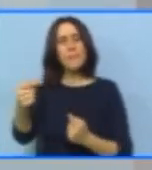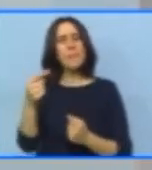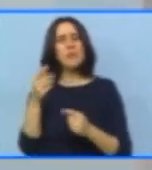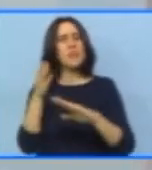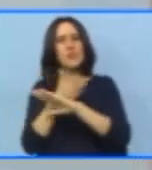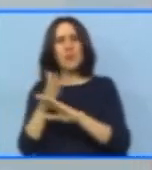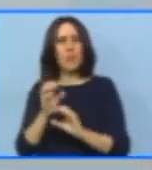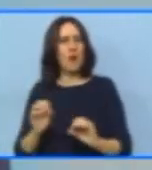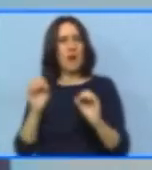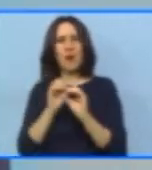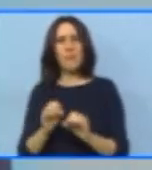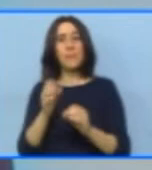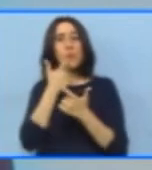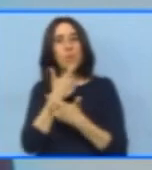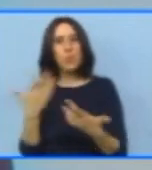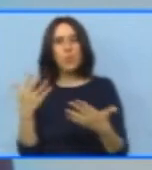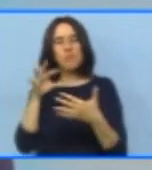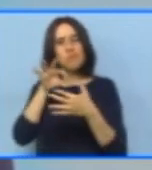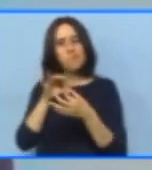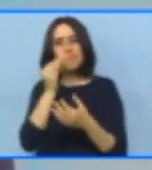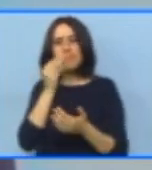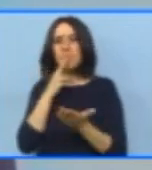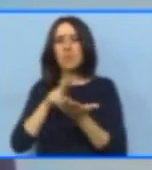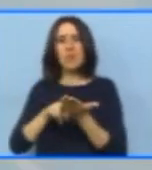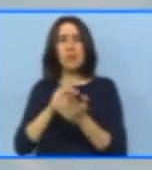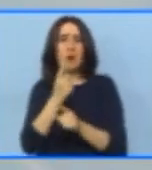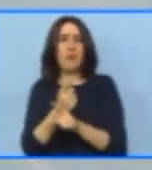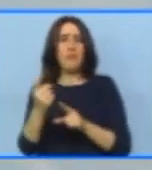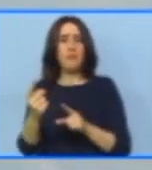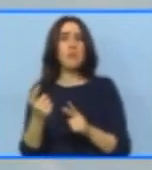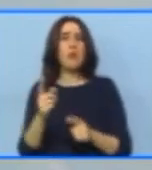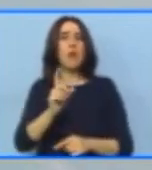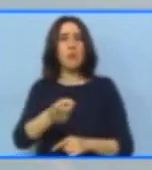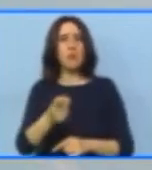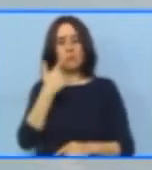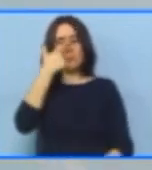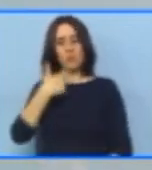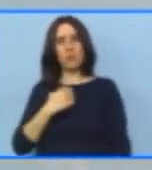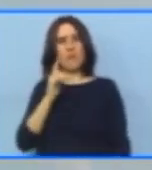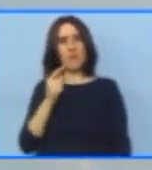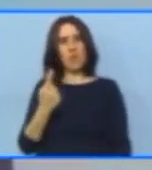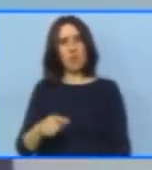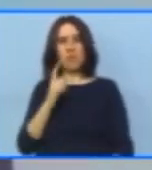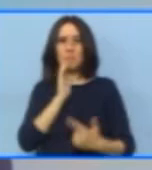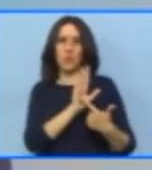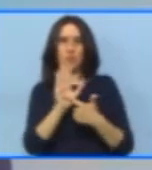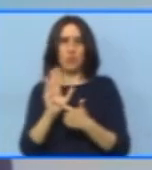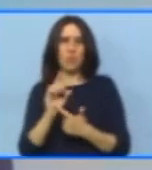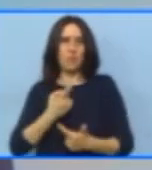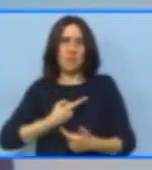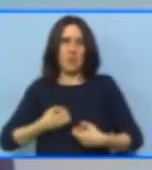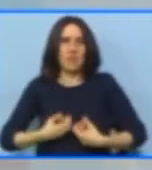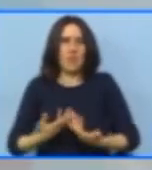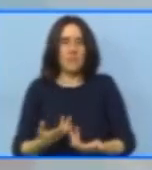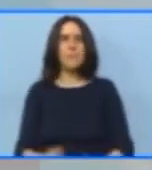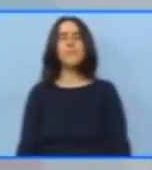desligado. Tudo é parte de uma só realidade, que é a fé que a pessoa tem e o testemunho que deve dar. Voltando ao título do